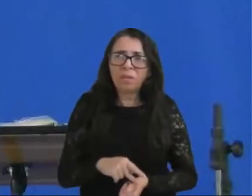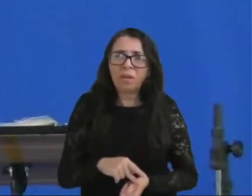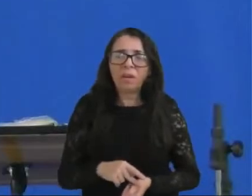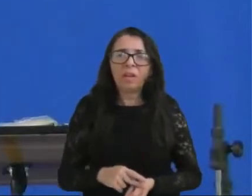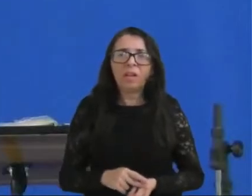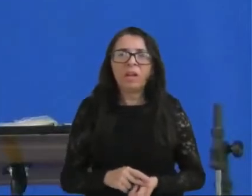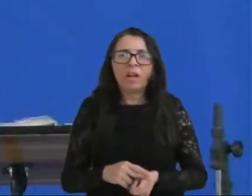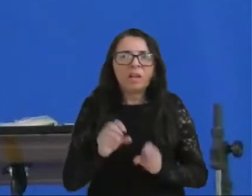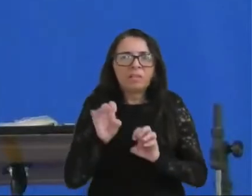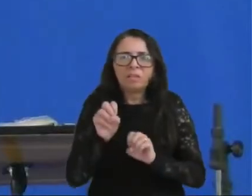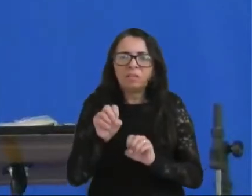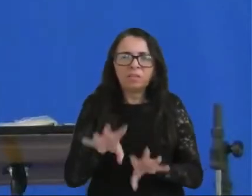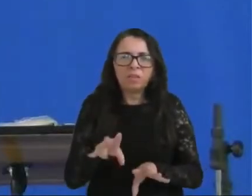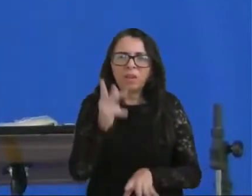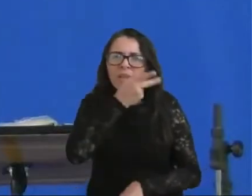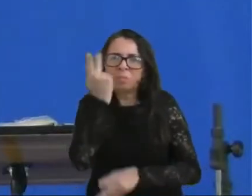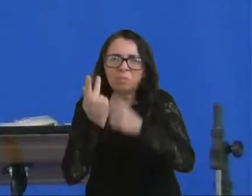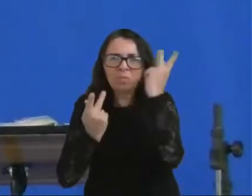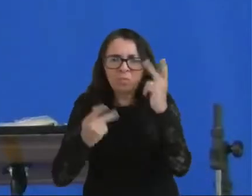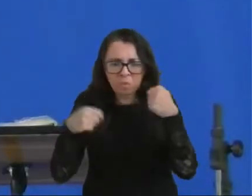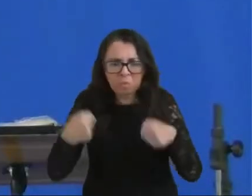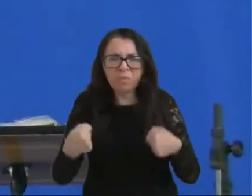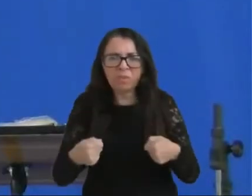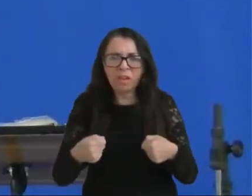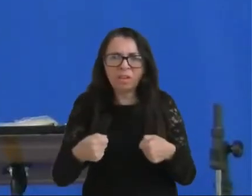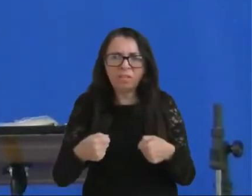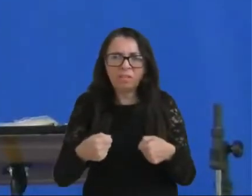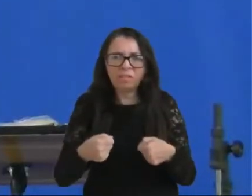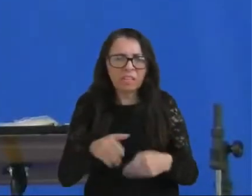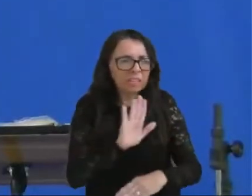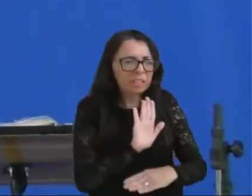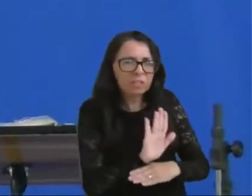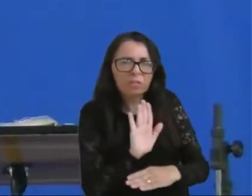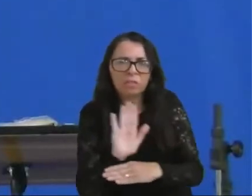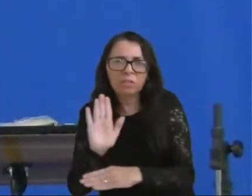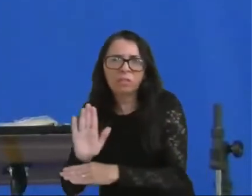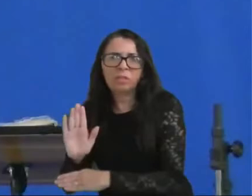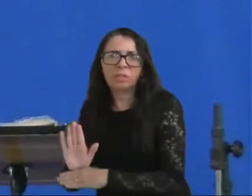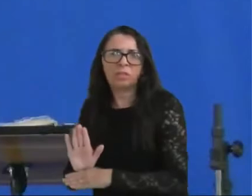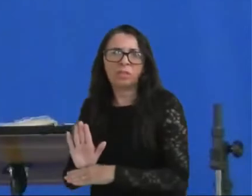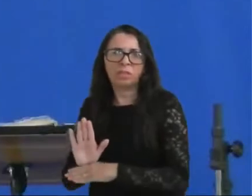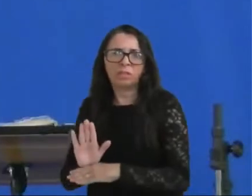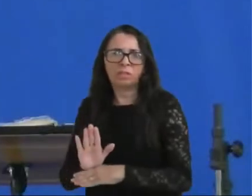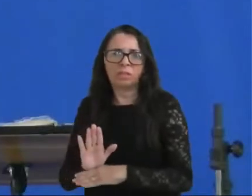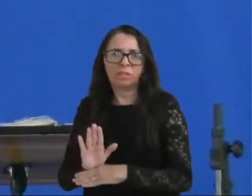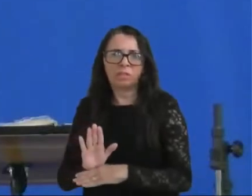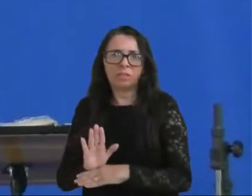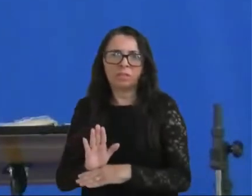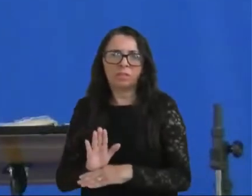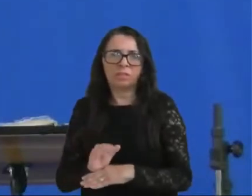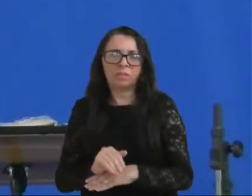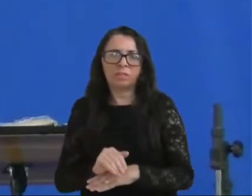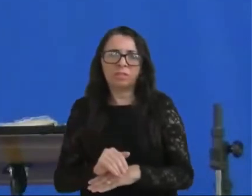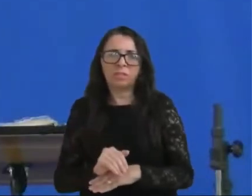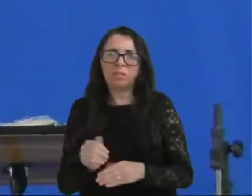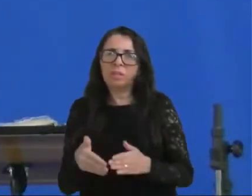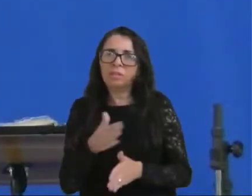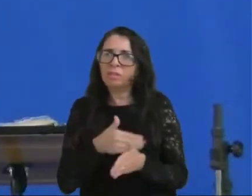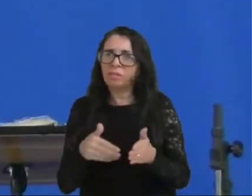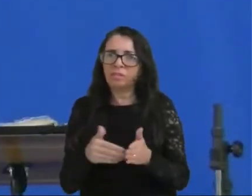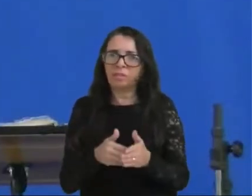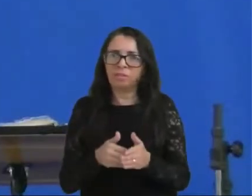outros. Então ela começou agora a cuidar somente daquilo que estava acontecendo em sua volta. A igreja de